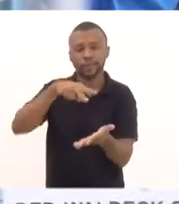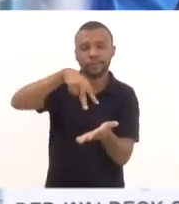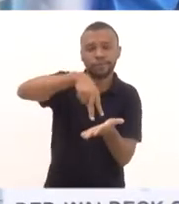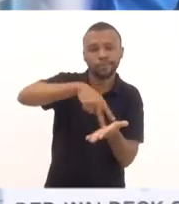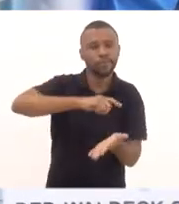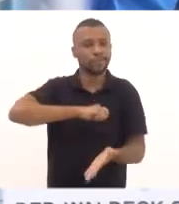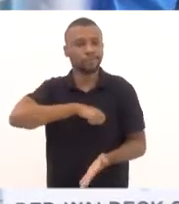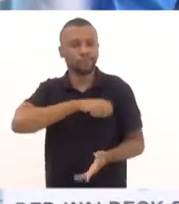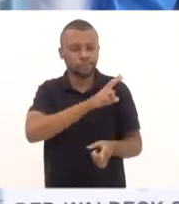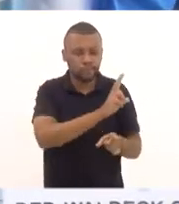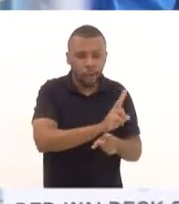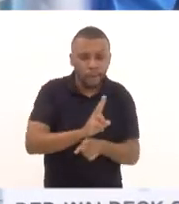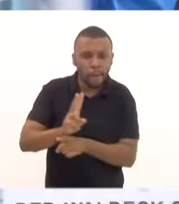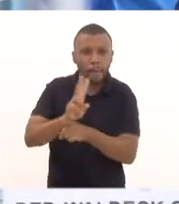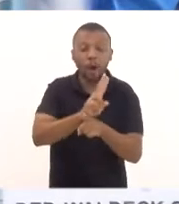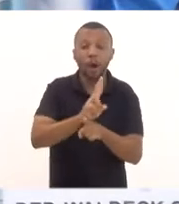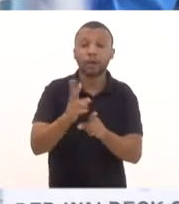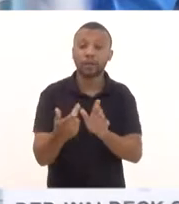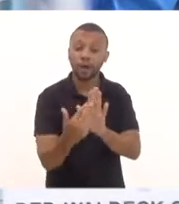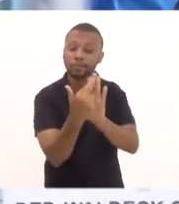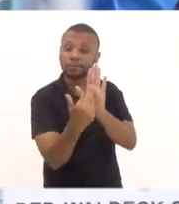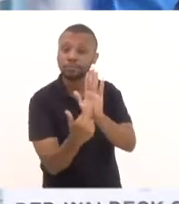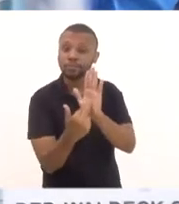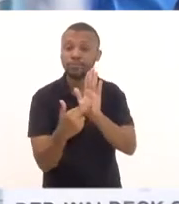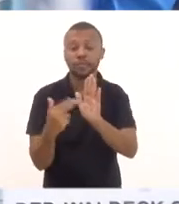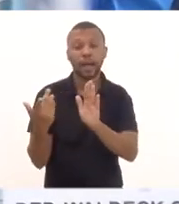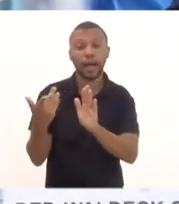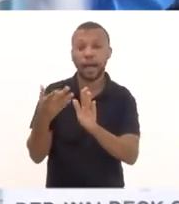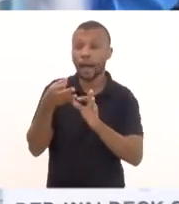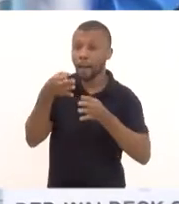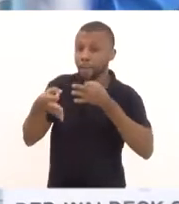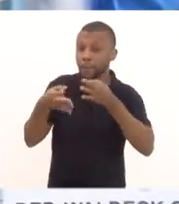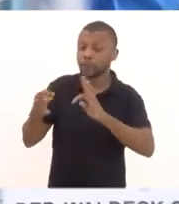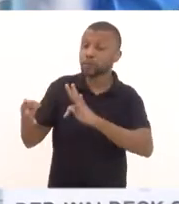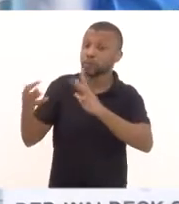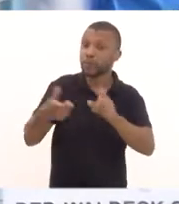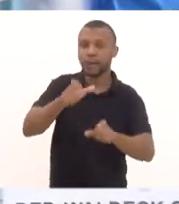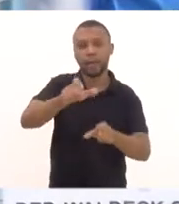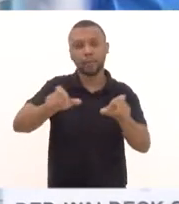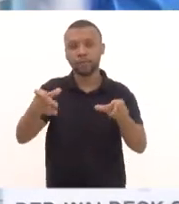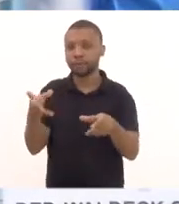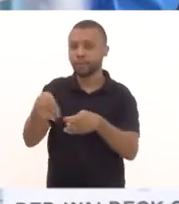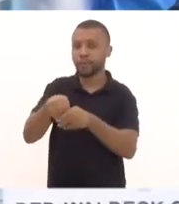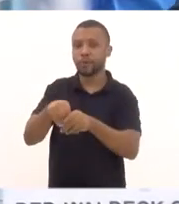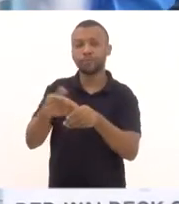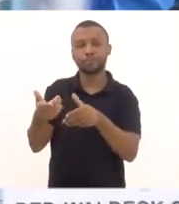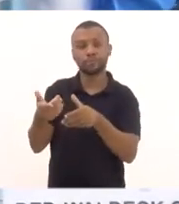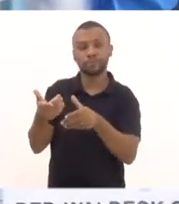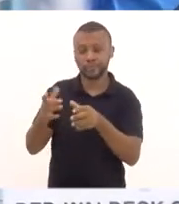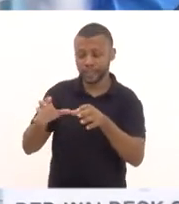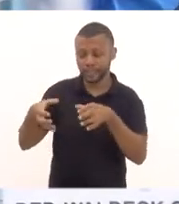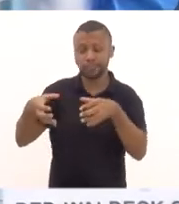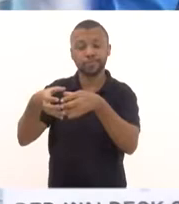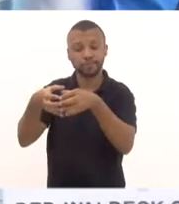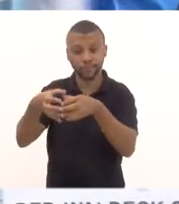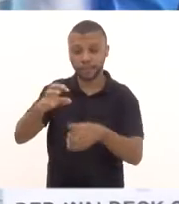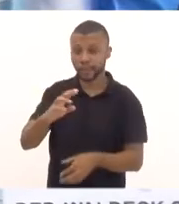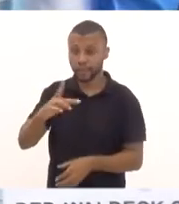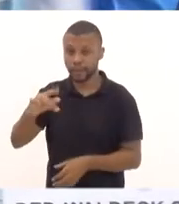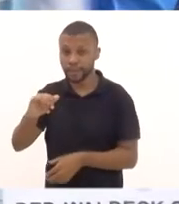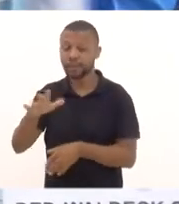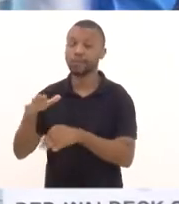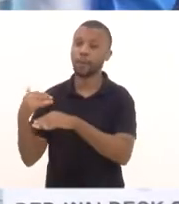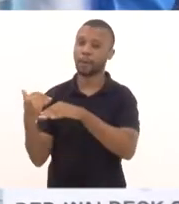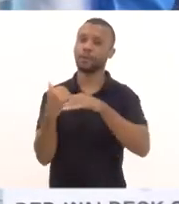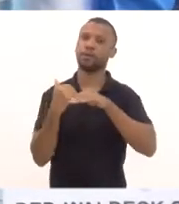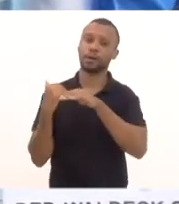como critério a participação de todos os membros da CCB de forma igualitária certa que tá de amar é o